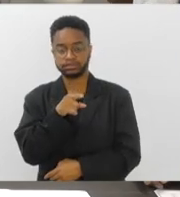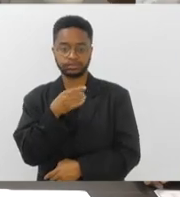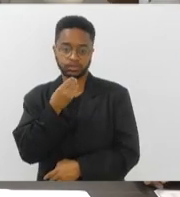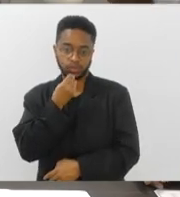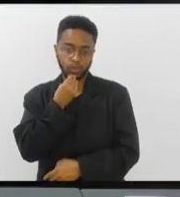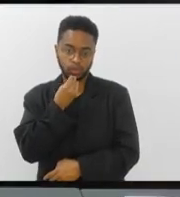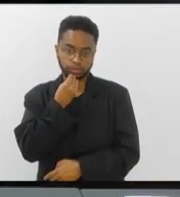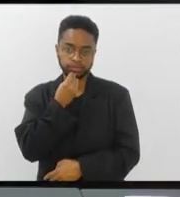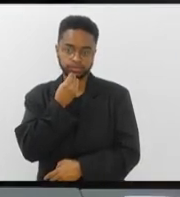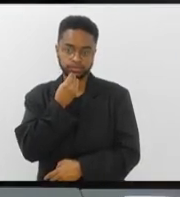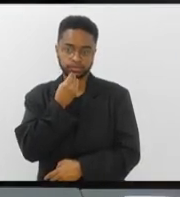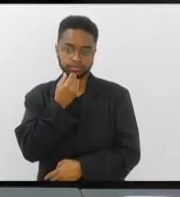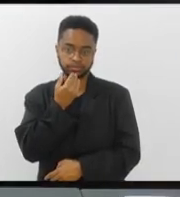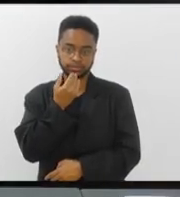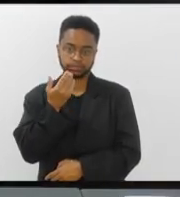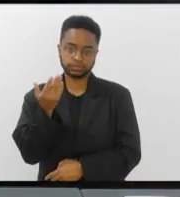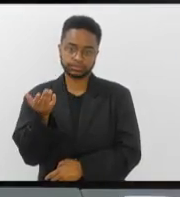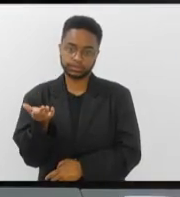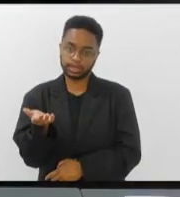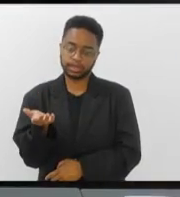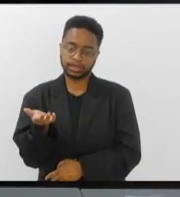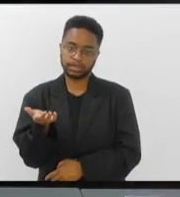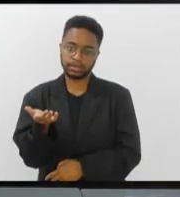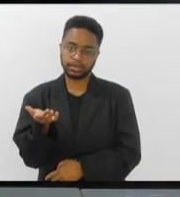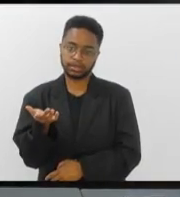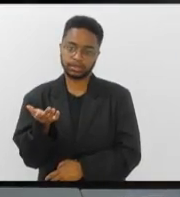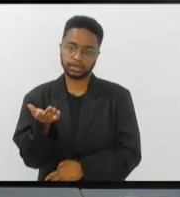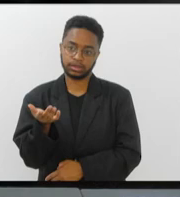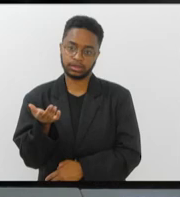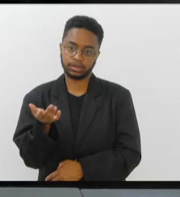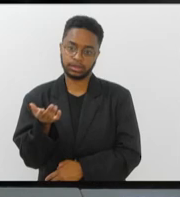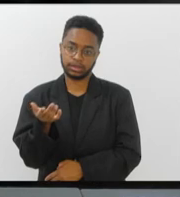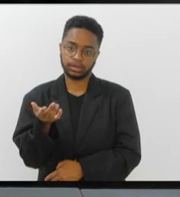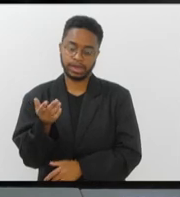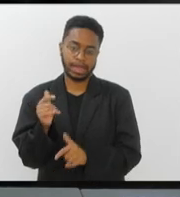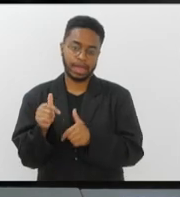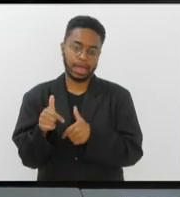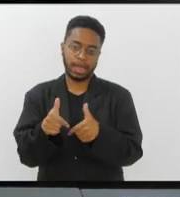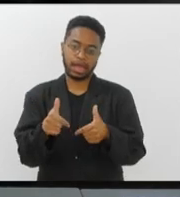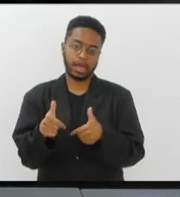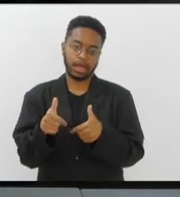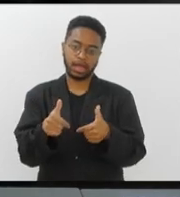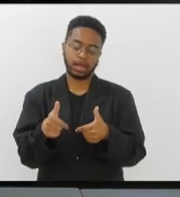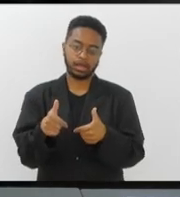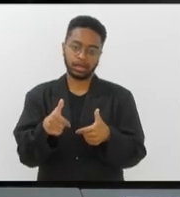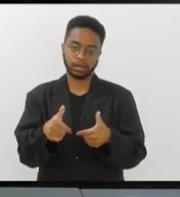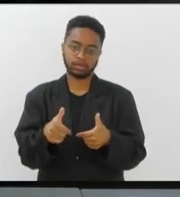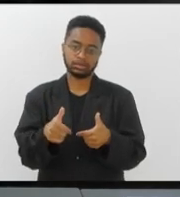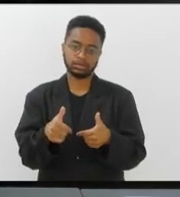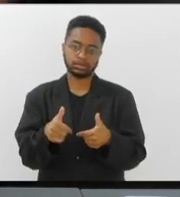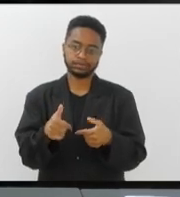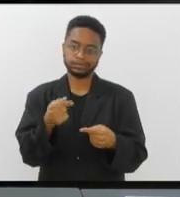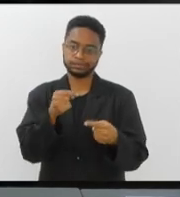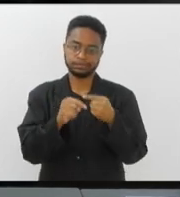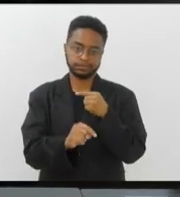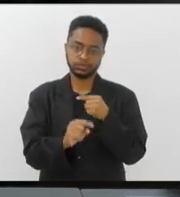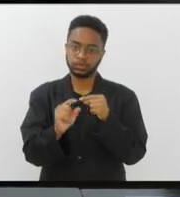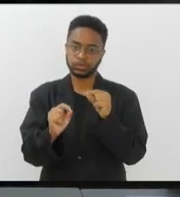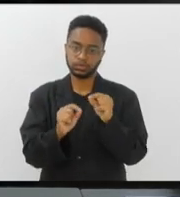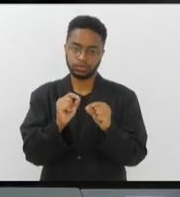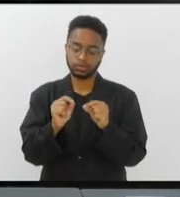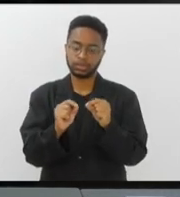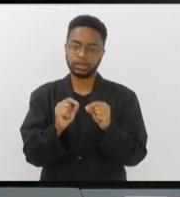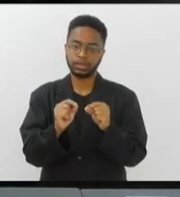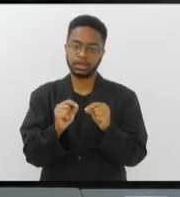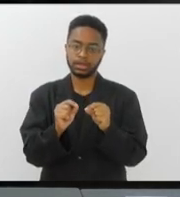evidentemente, está cometendo um vício de inconstitucionalidade, que seria vício de